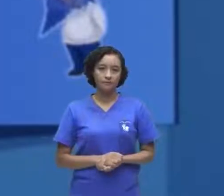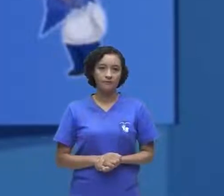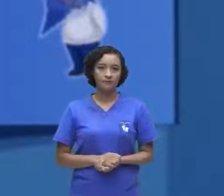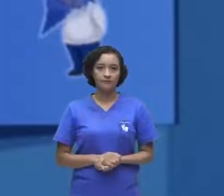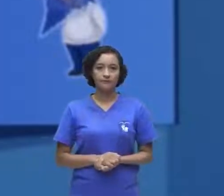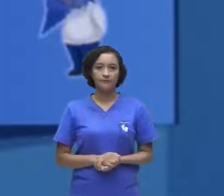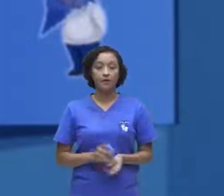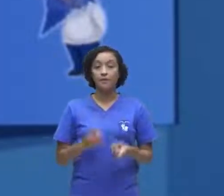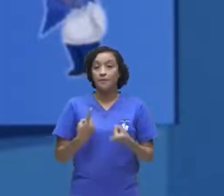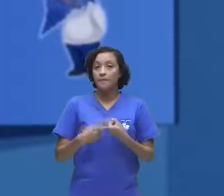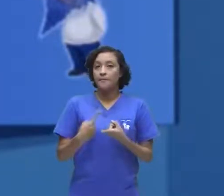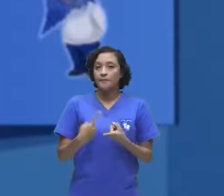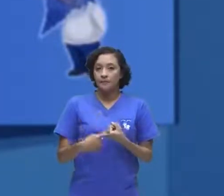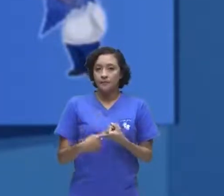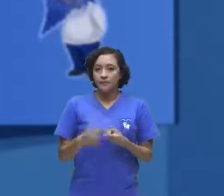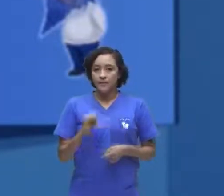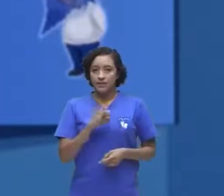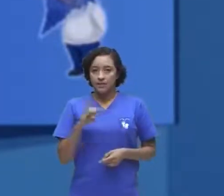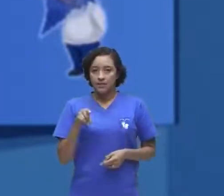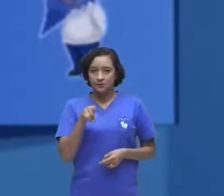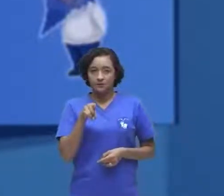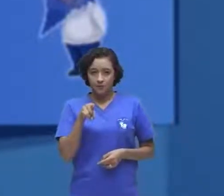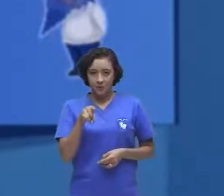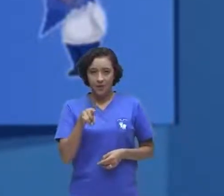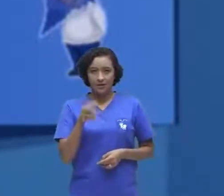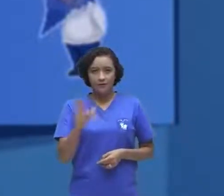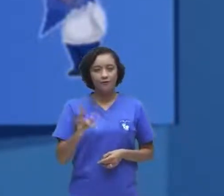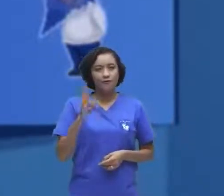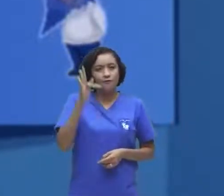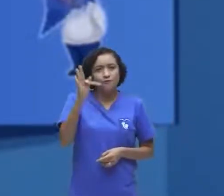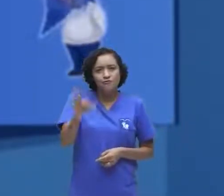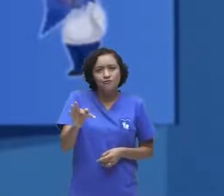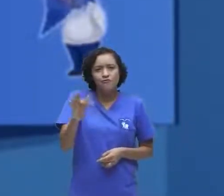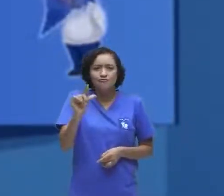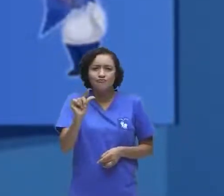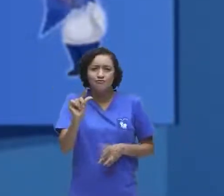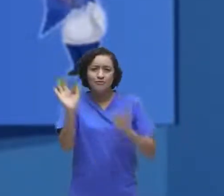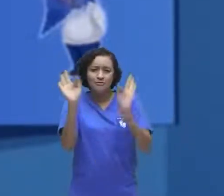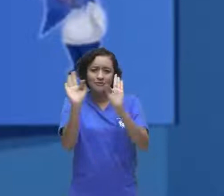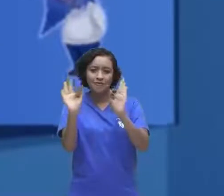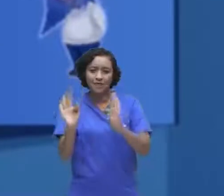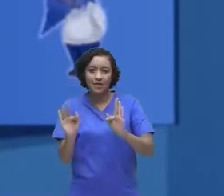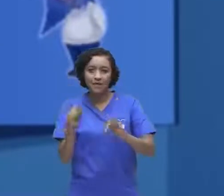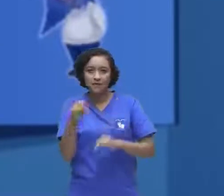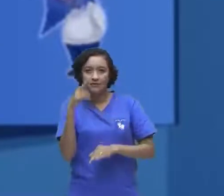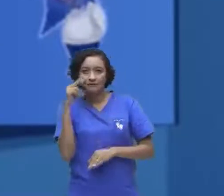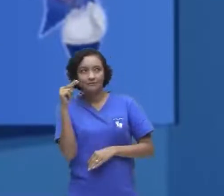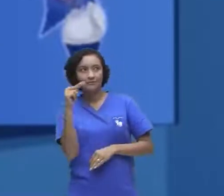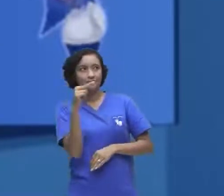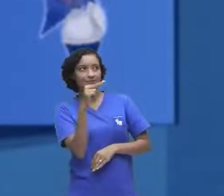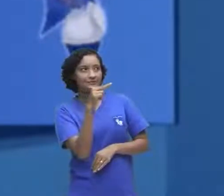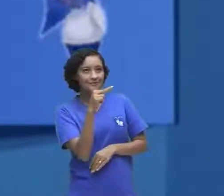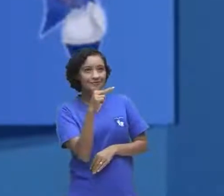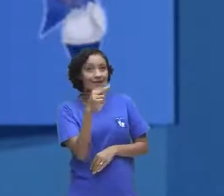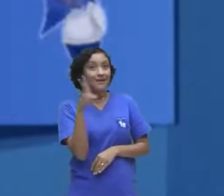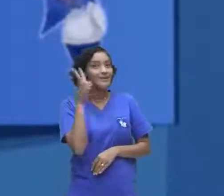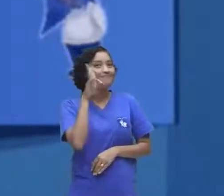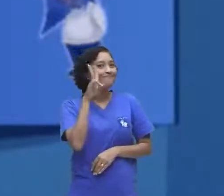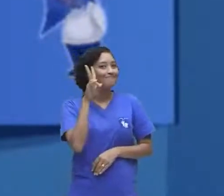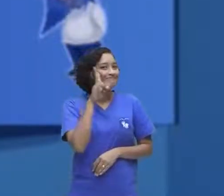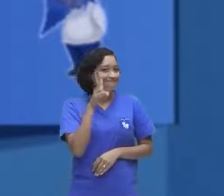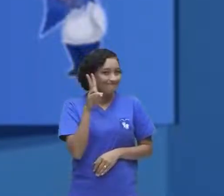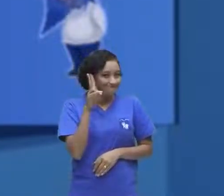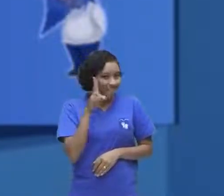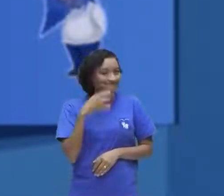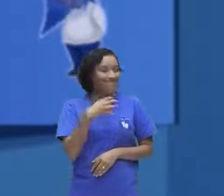porque assim, quando você não estiver tão alegre, só de você olhar lá e recordar aquele momento, já